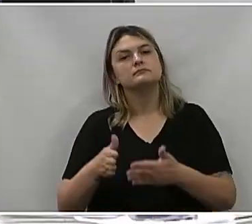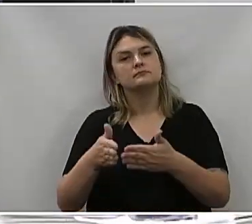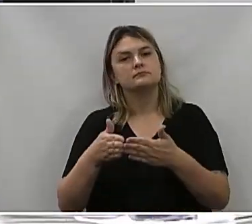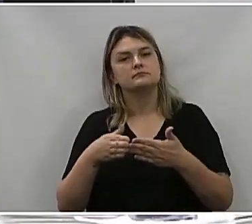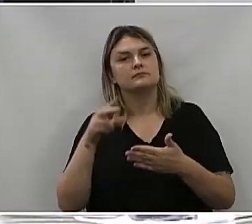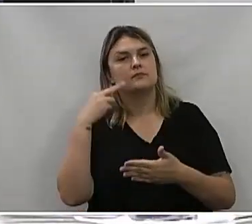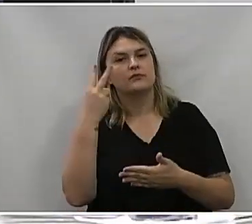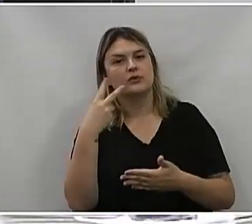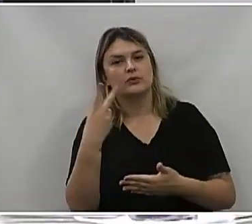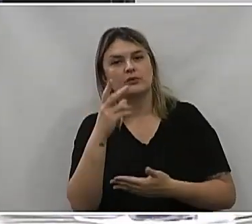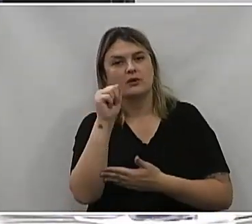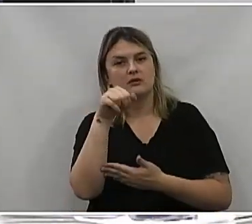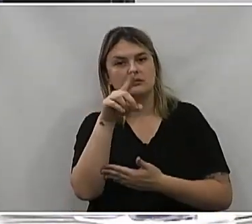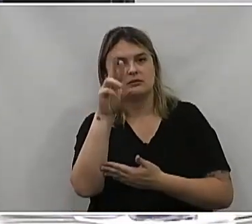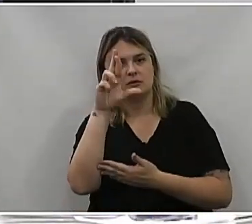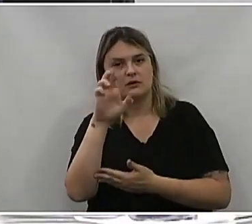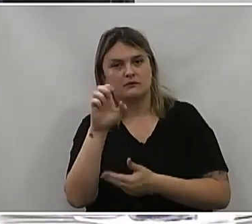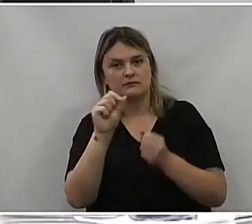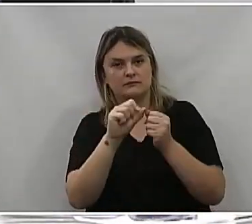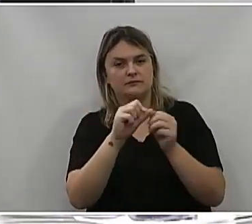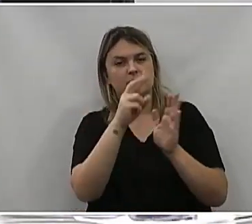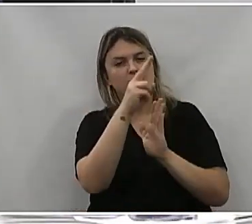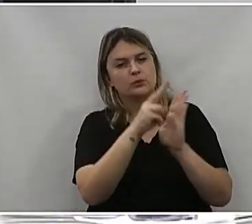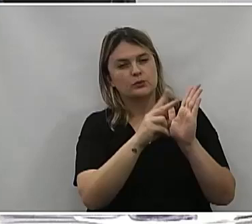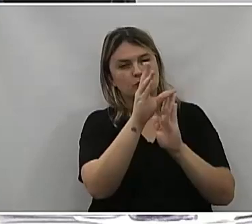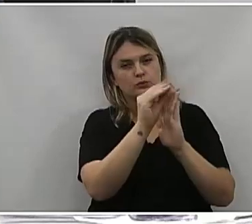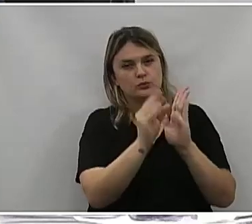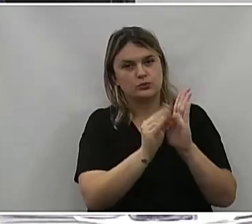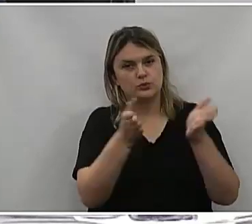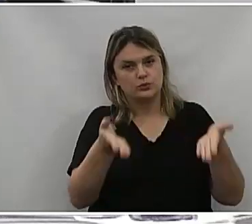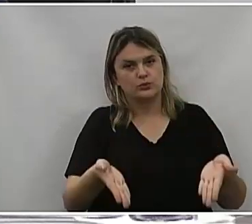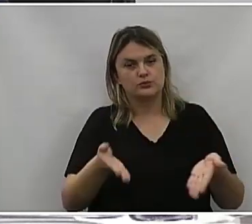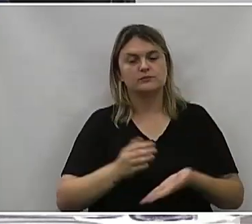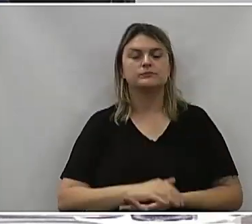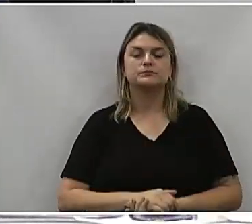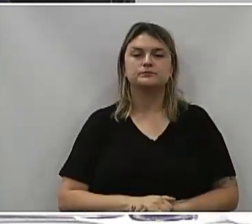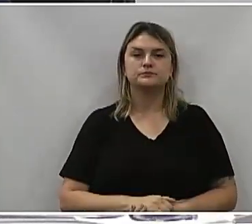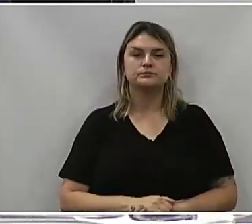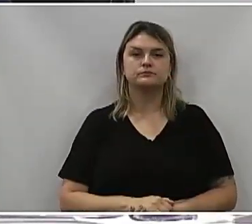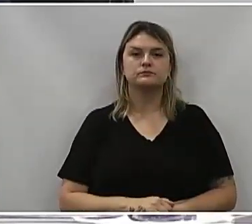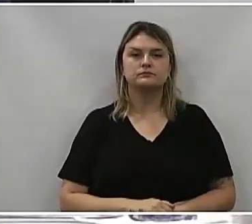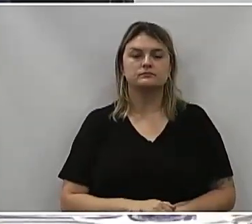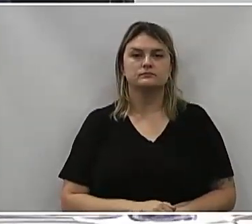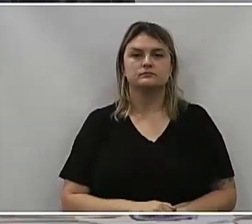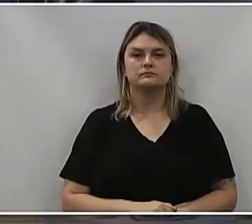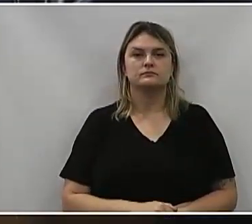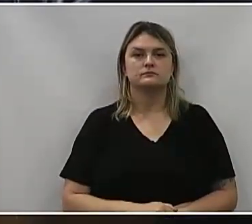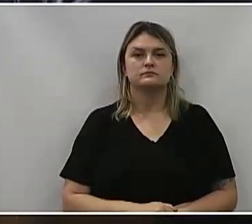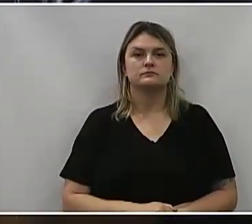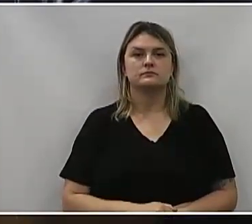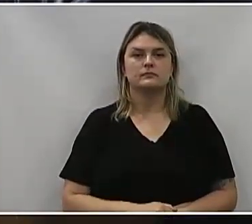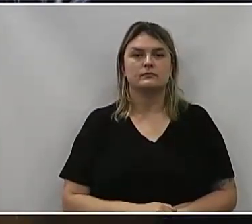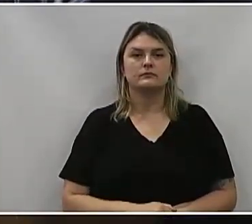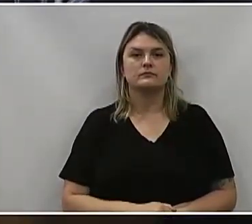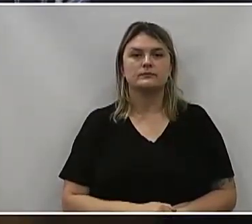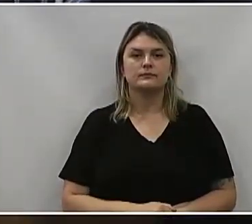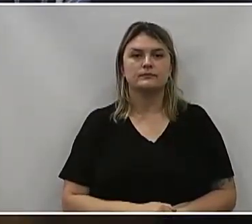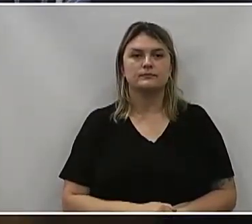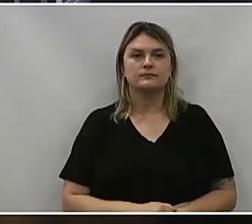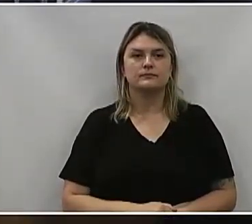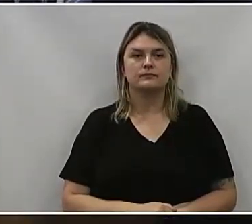Solicito ao vereador André para que proceda a leitura da matéria constante no expediente do dia.